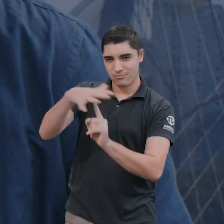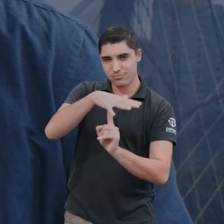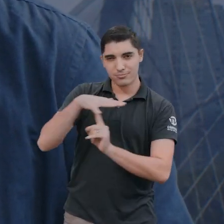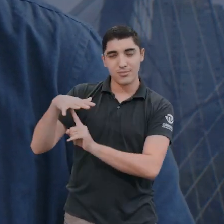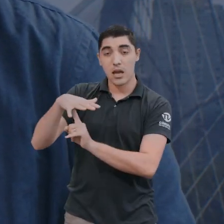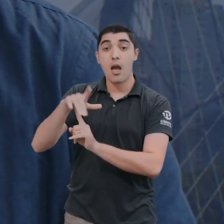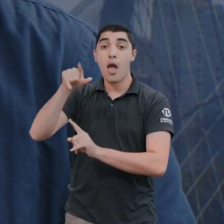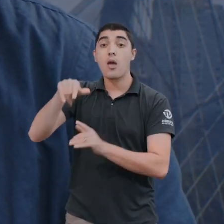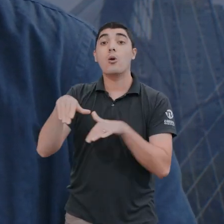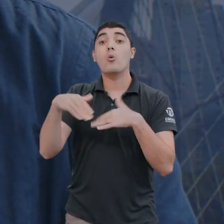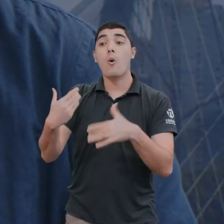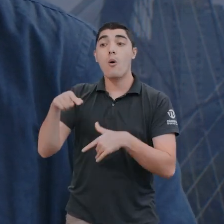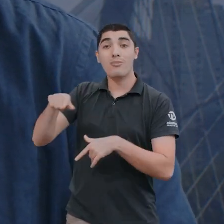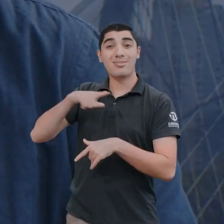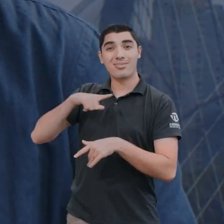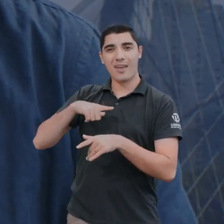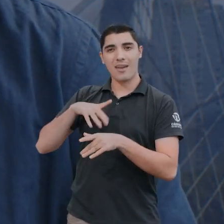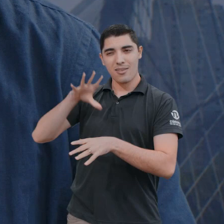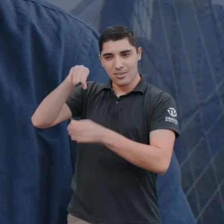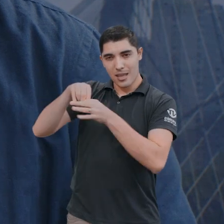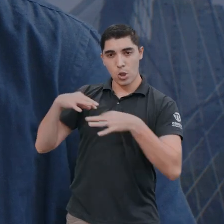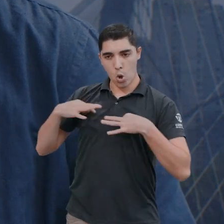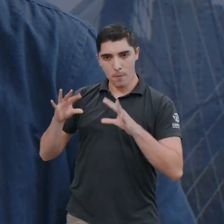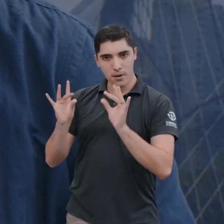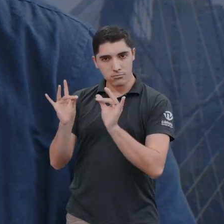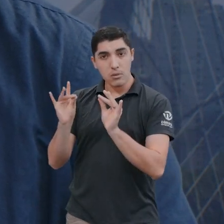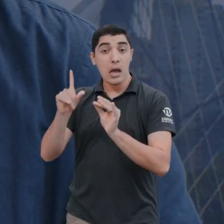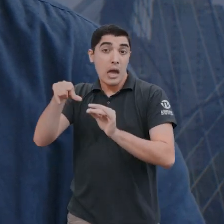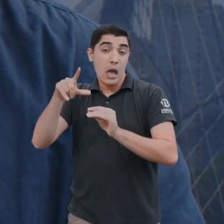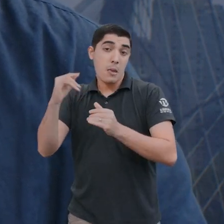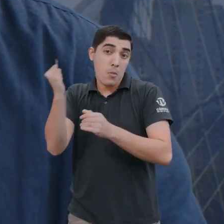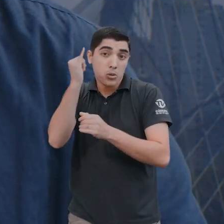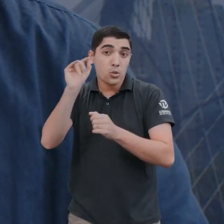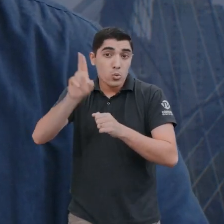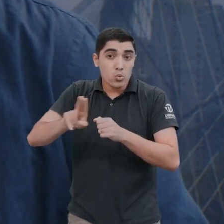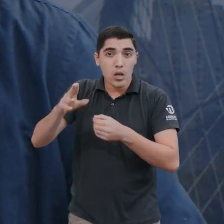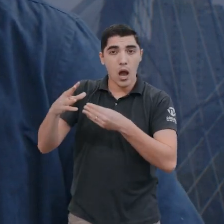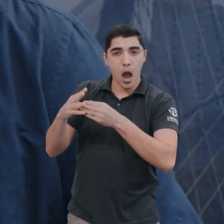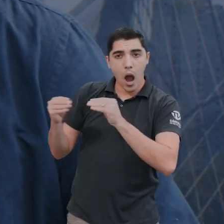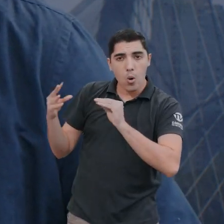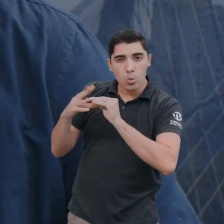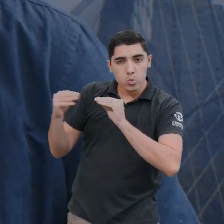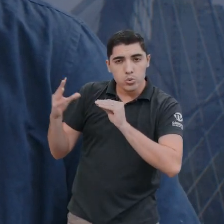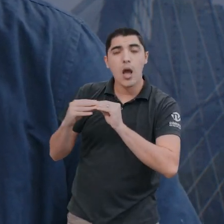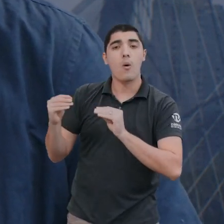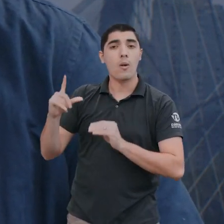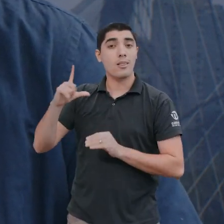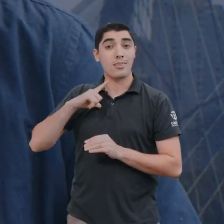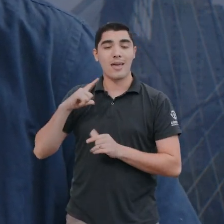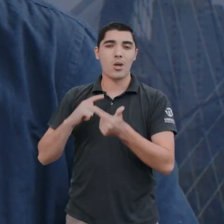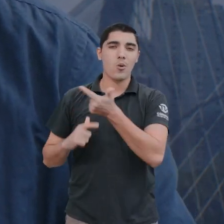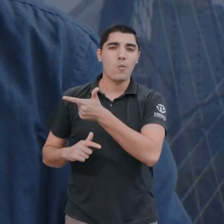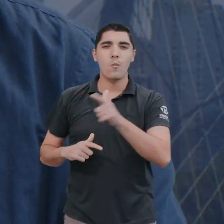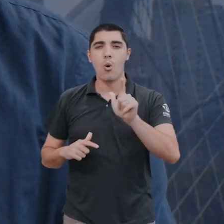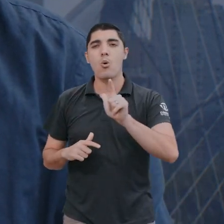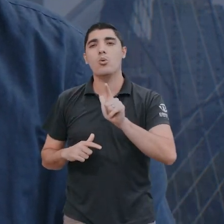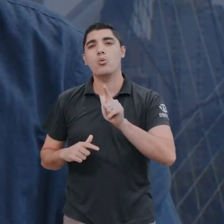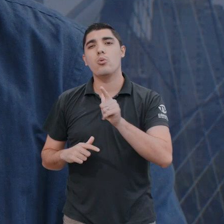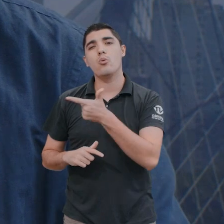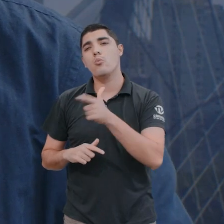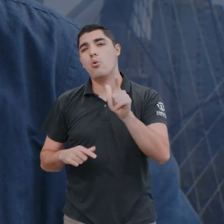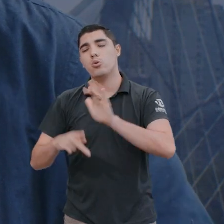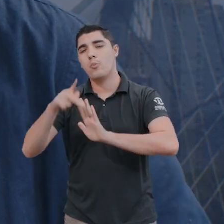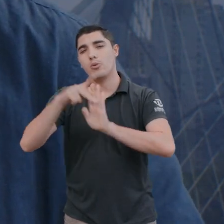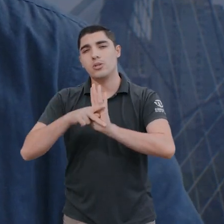fibras naturais. Então, você utilizar algodão, que inclusive existe uma outra revolução, uma